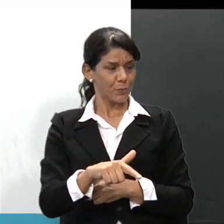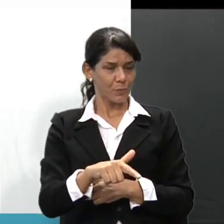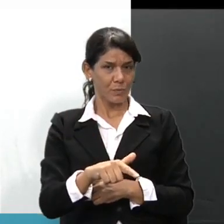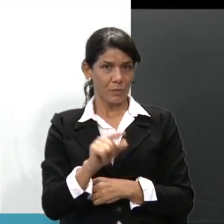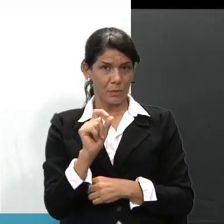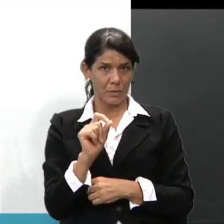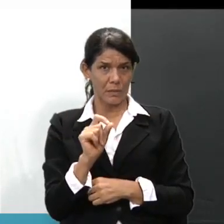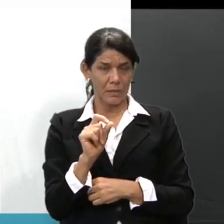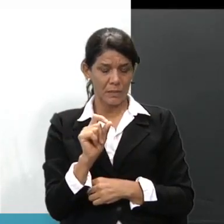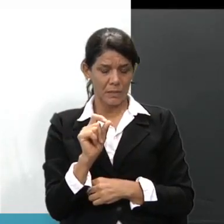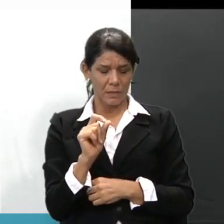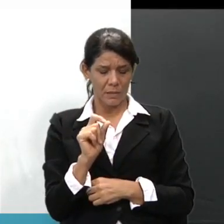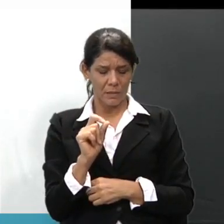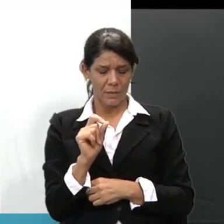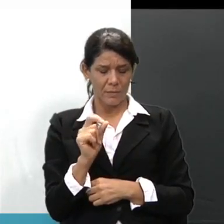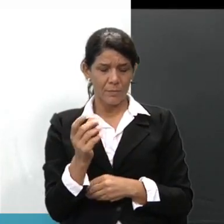para